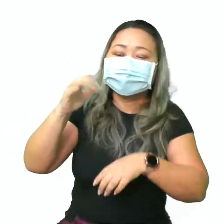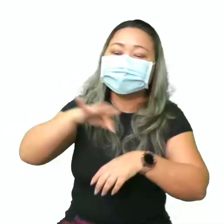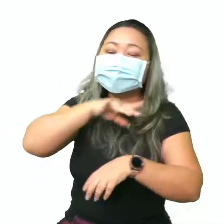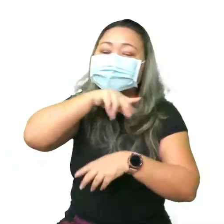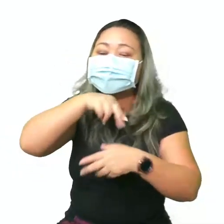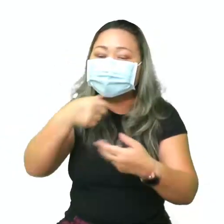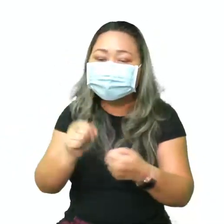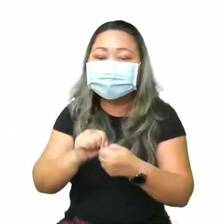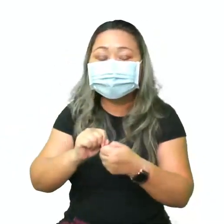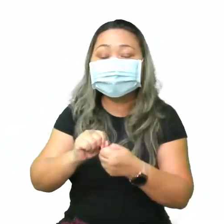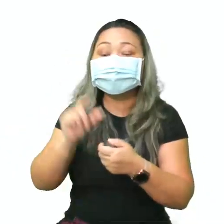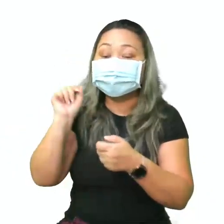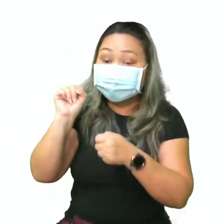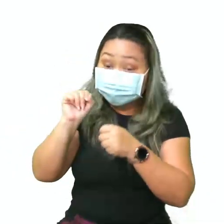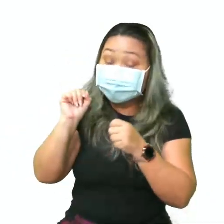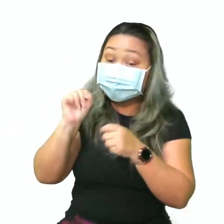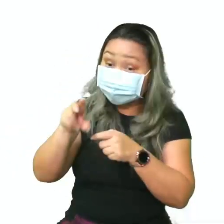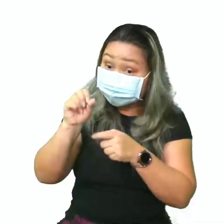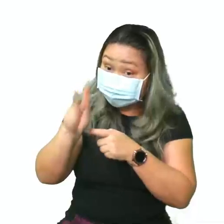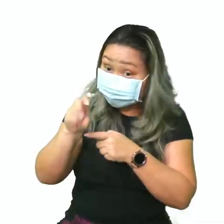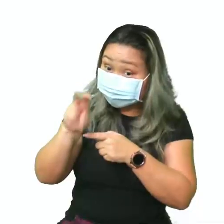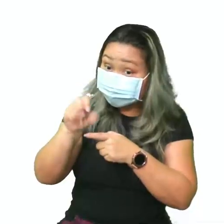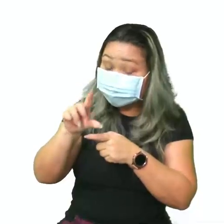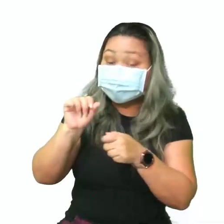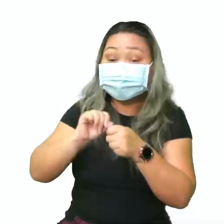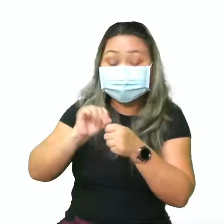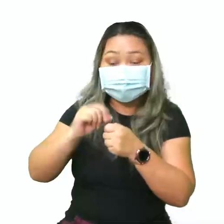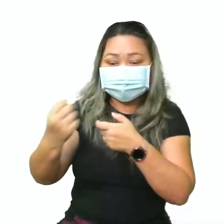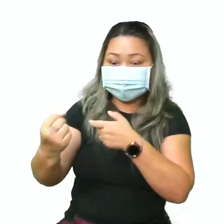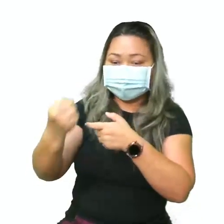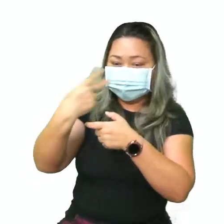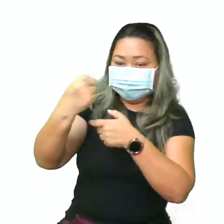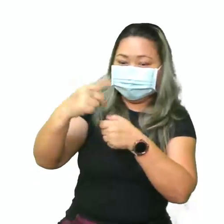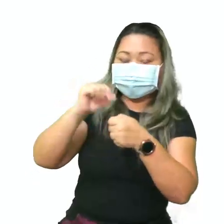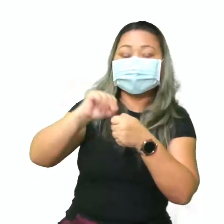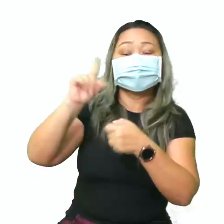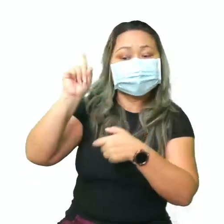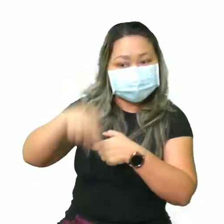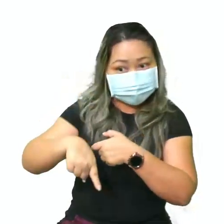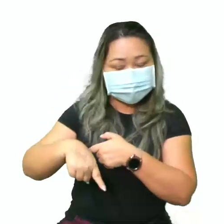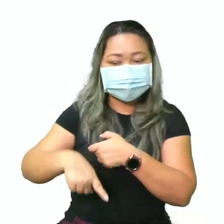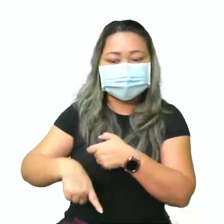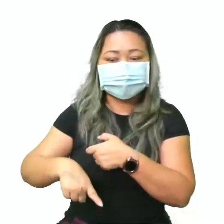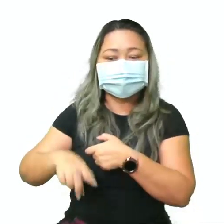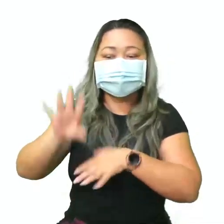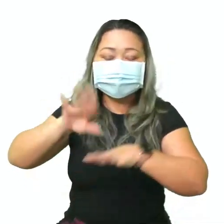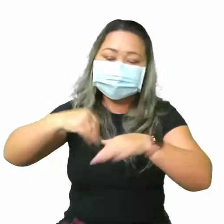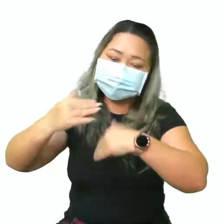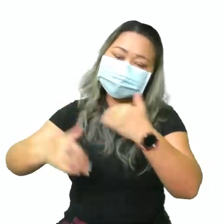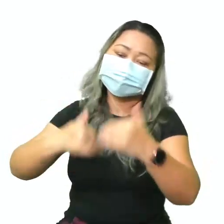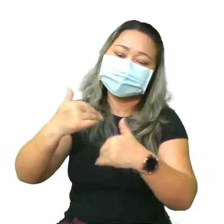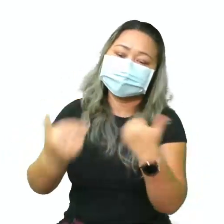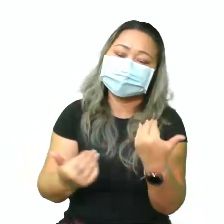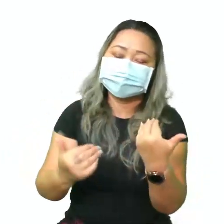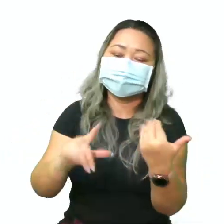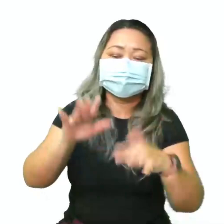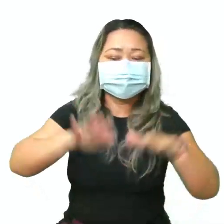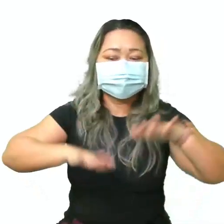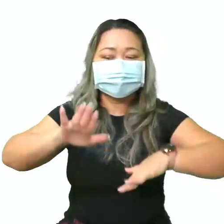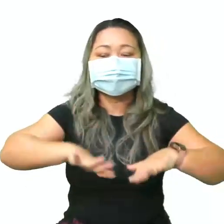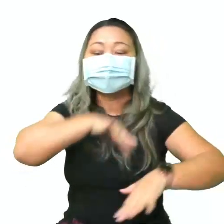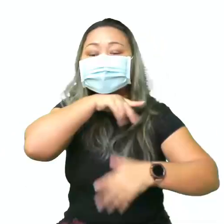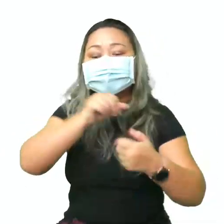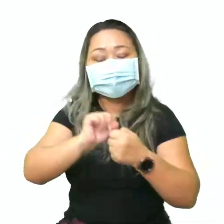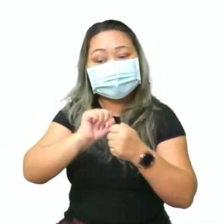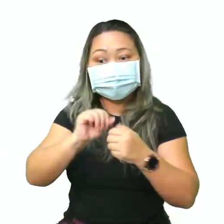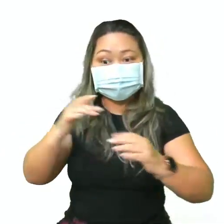a imagem desse lindo anfíbio. Gente, eu sou apaixonada pela família Dendrobatidae. Essa família